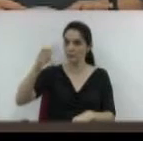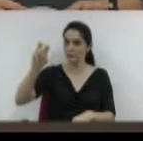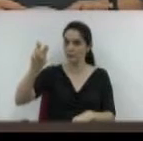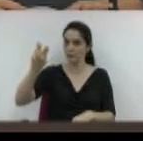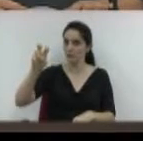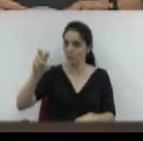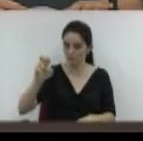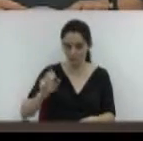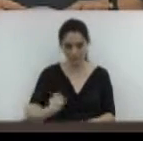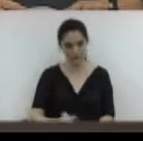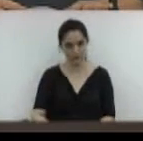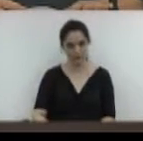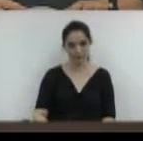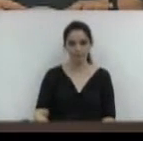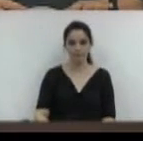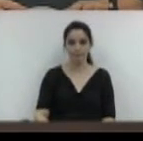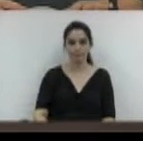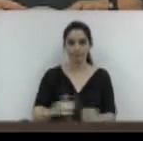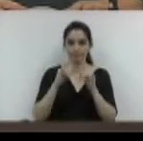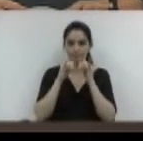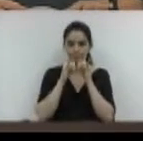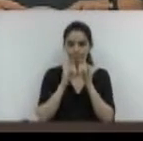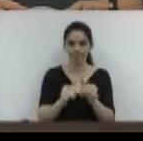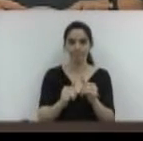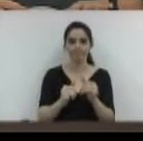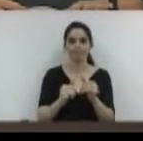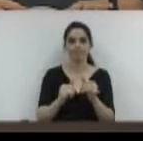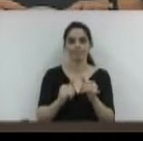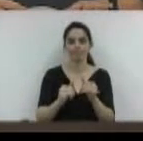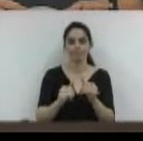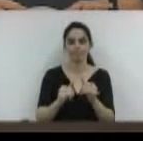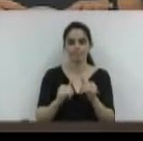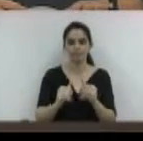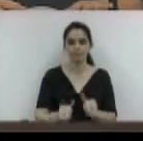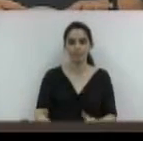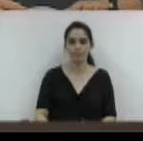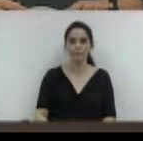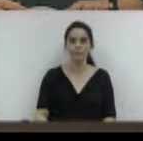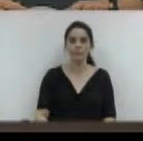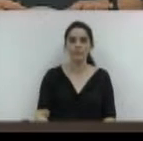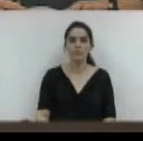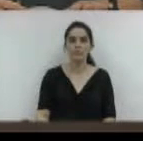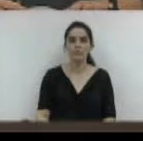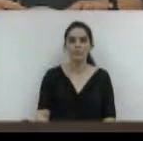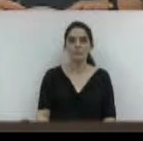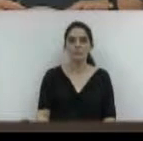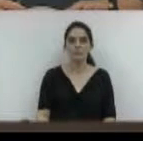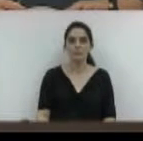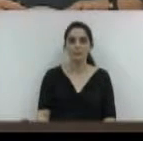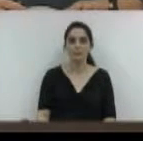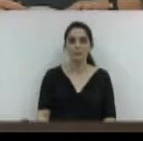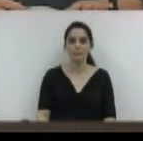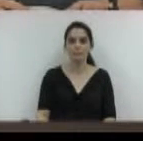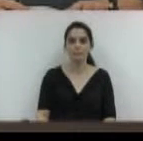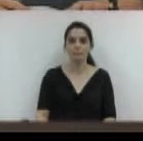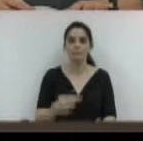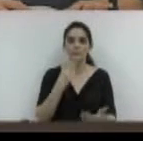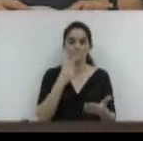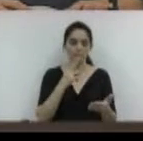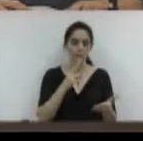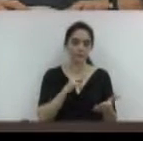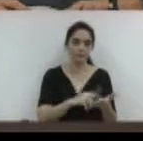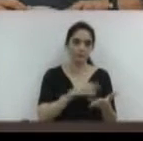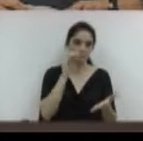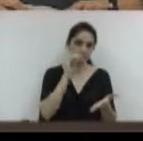de representação de denúncia elaborada pela presidência da Câmara Municipal de Limeira, protocolada diretamente